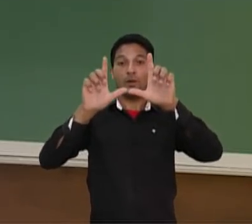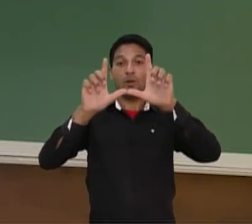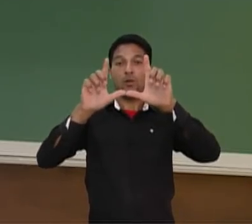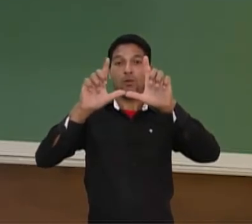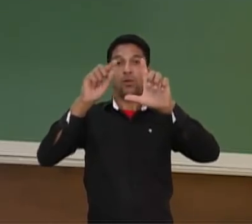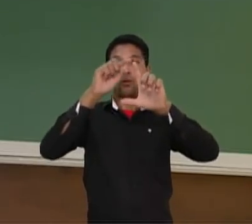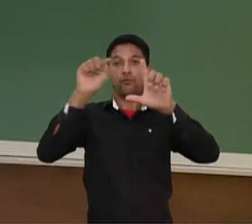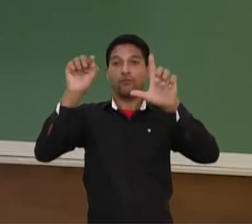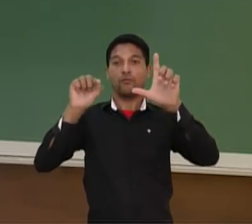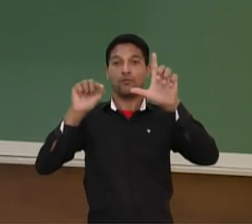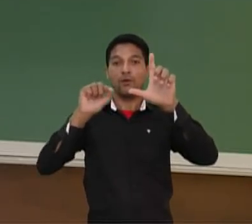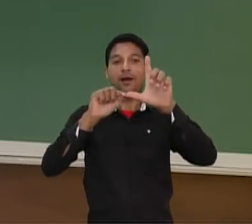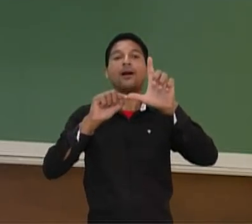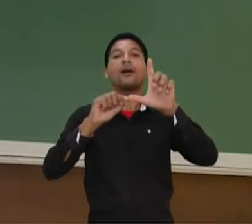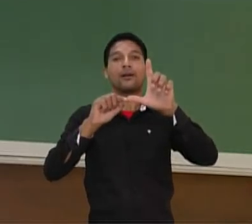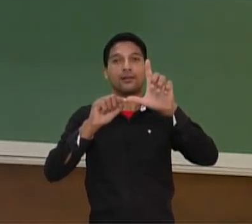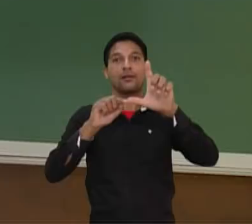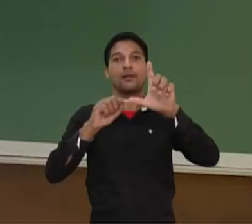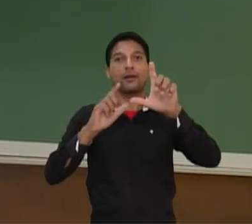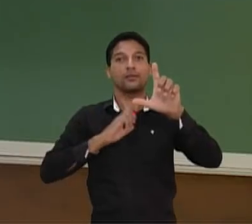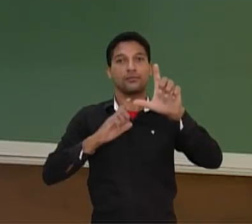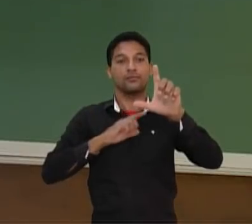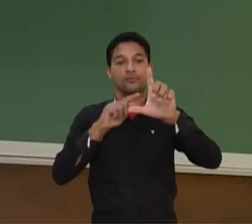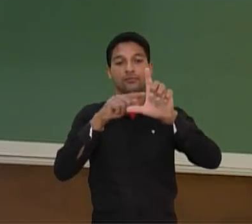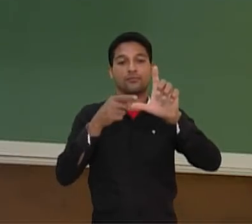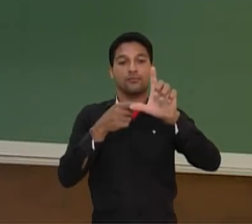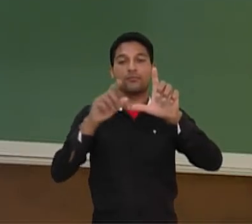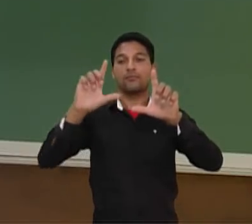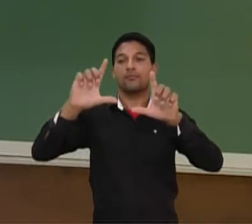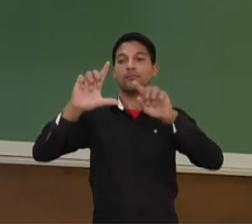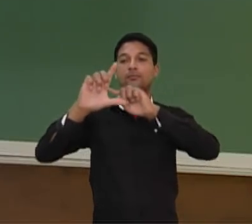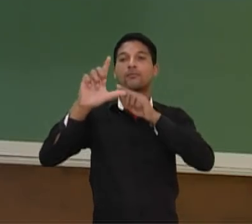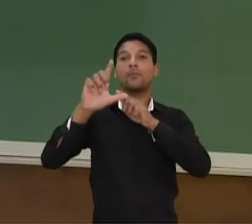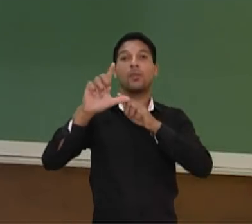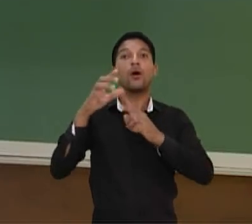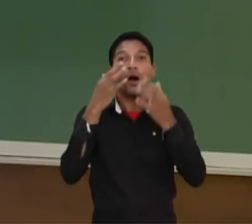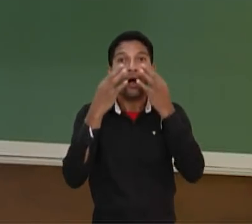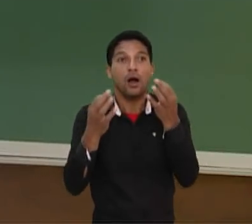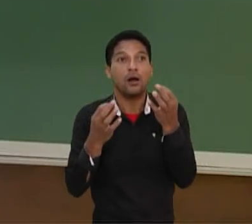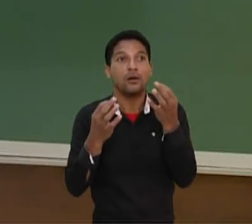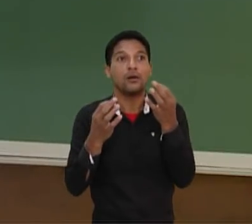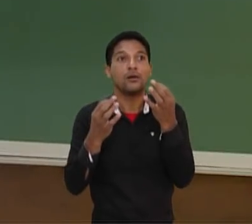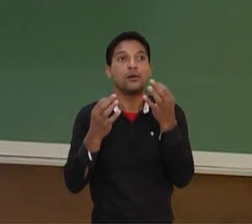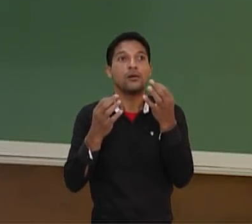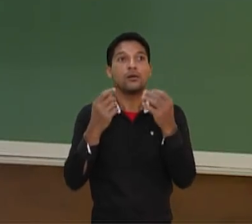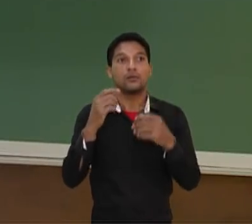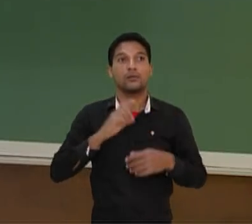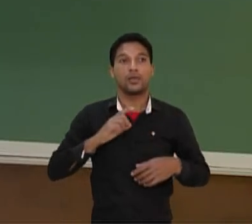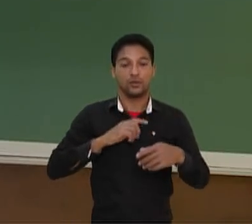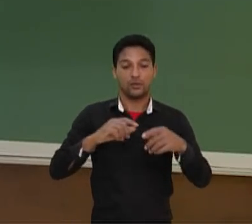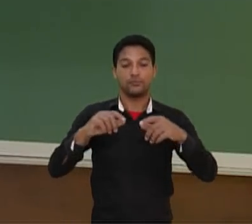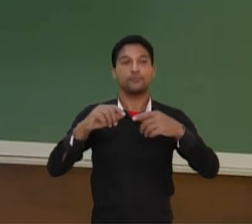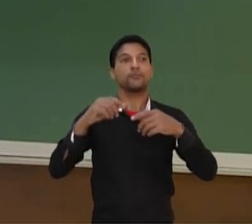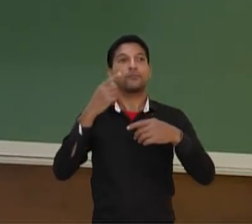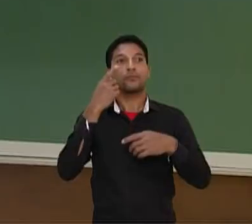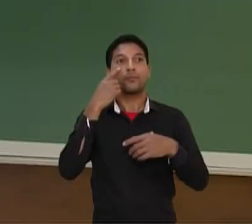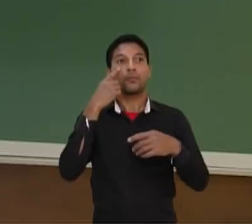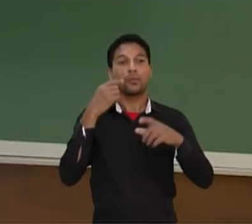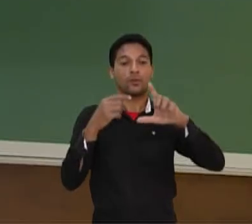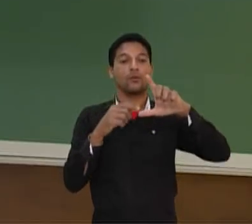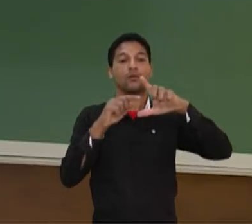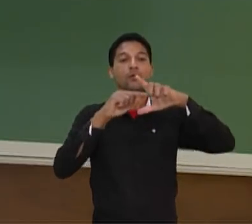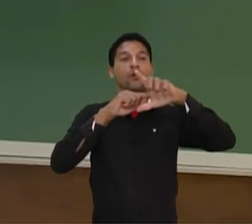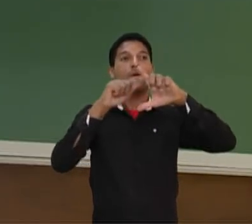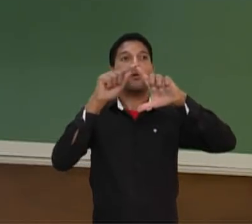esteja atento com esses detalhes, tá bom? Repare que nessa figura 1, eu tenho 2 lados paralelos. Este lado aqui tem